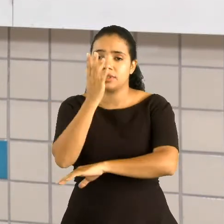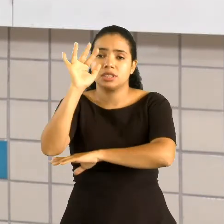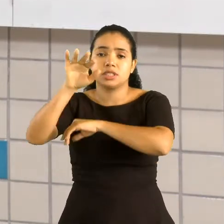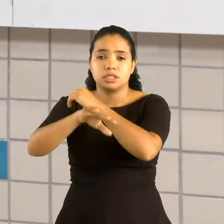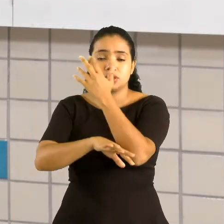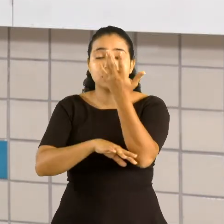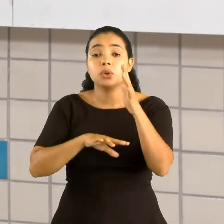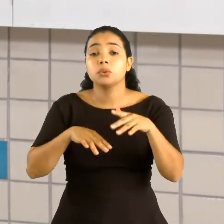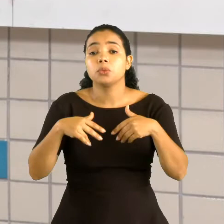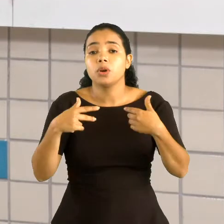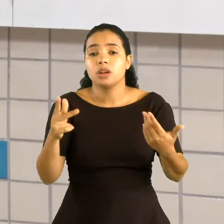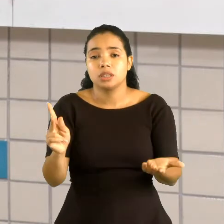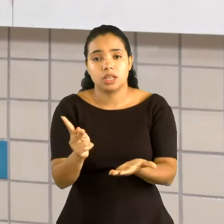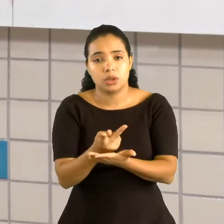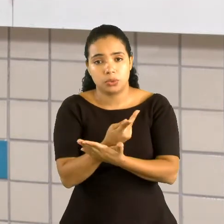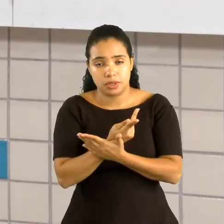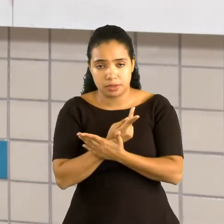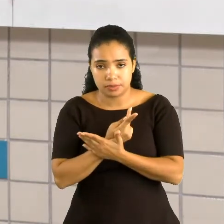quando acontece